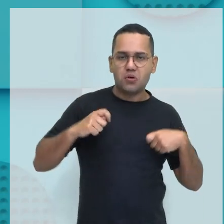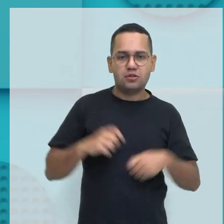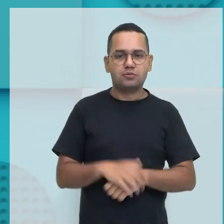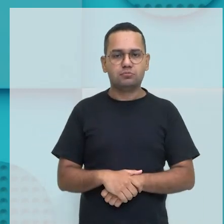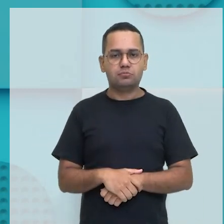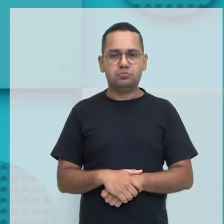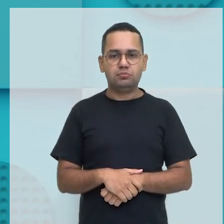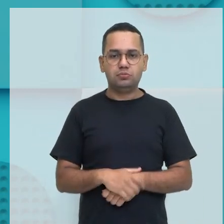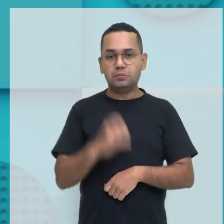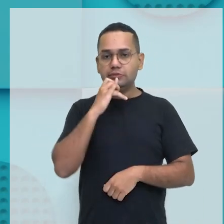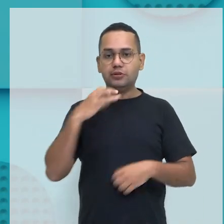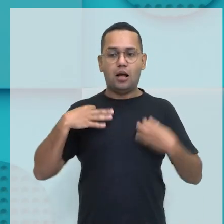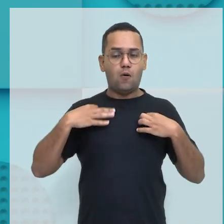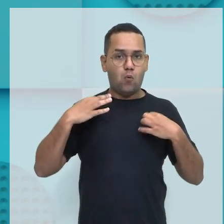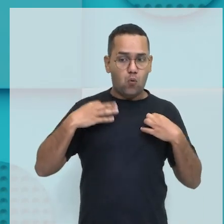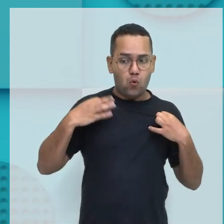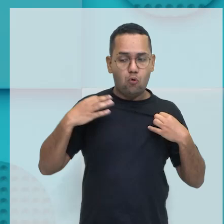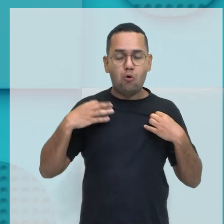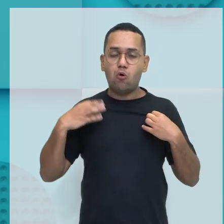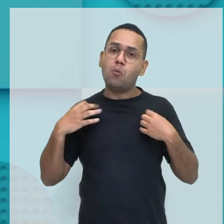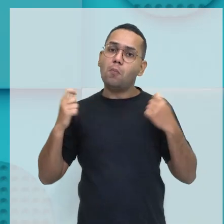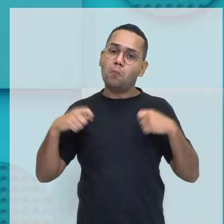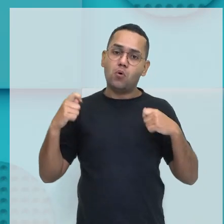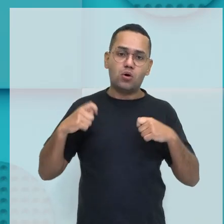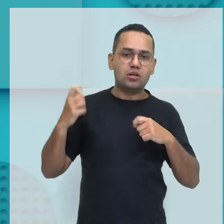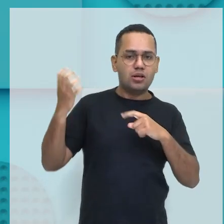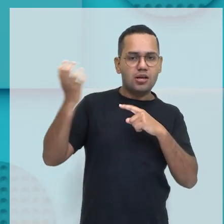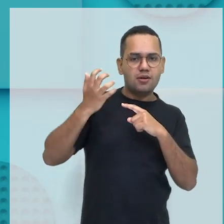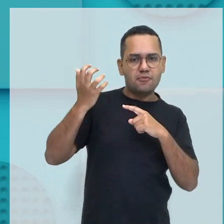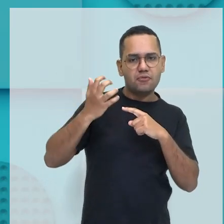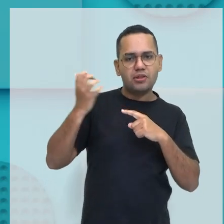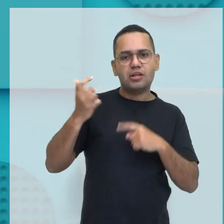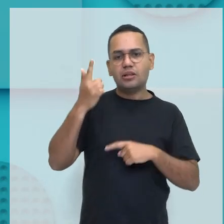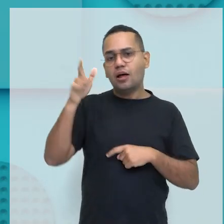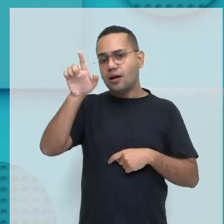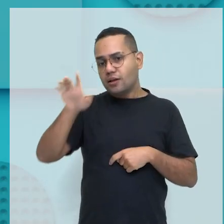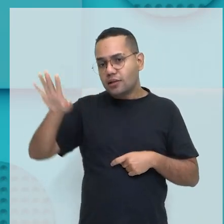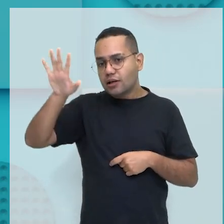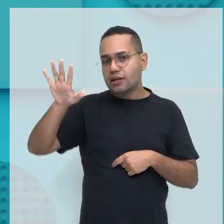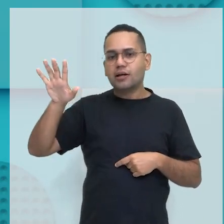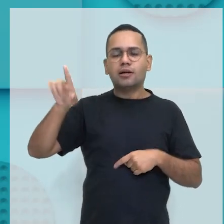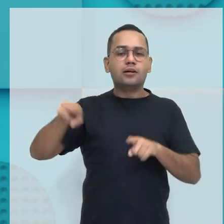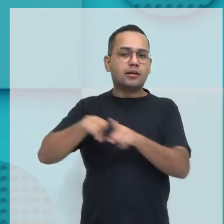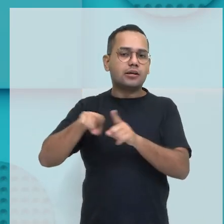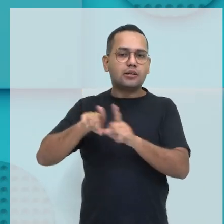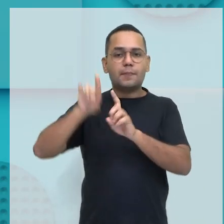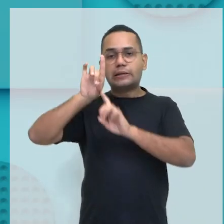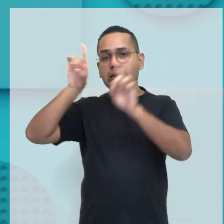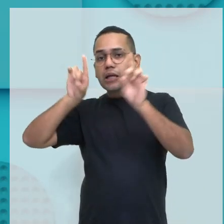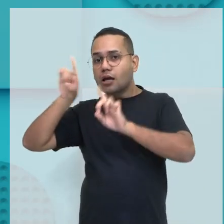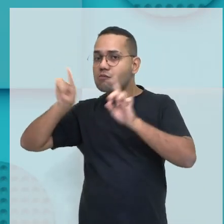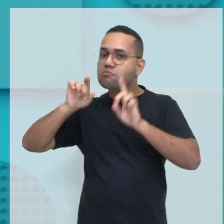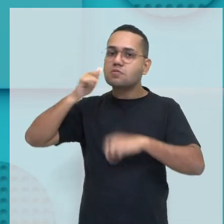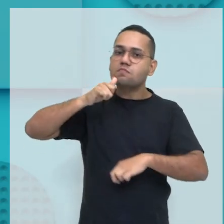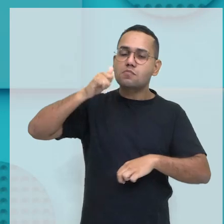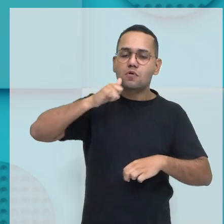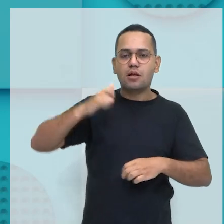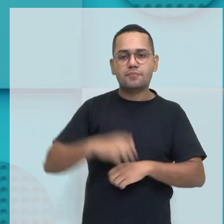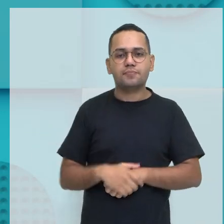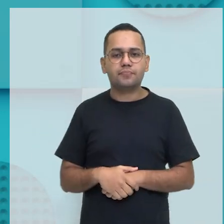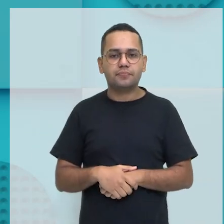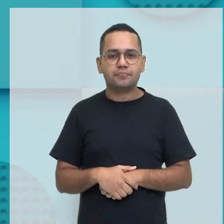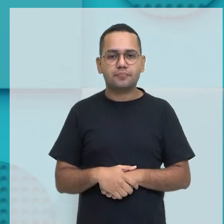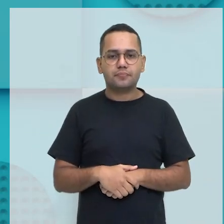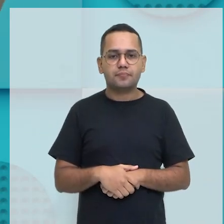das roupas, que vão ser influenciadas lá pelas ninfas gregas e as deusas, a túnica, não é? Trazendo